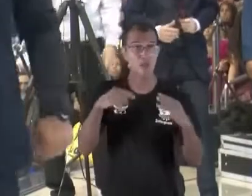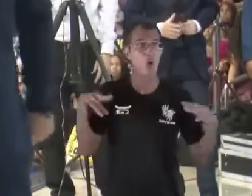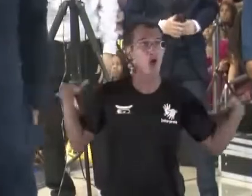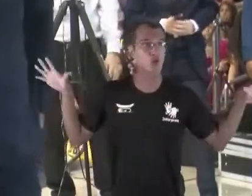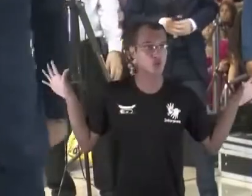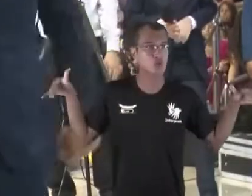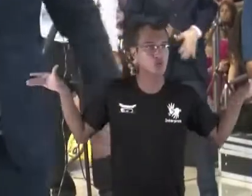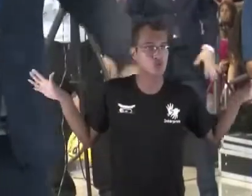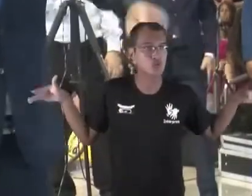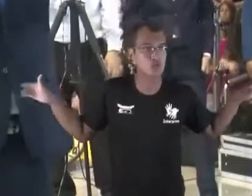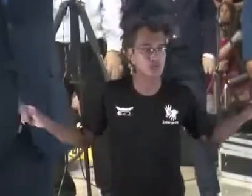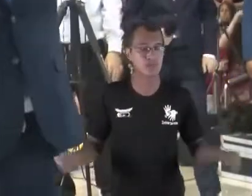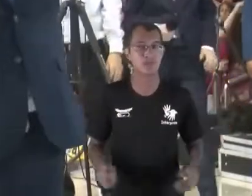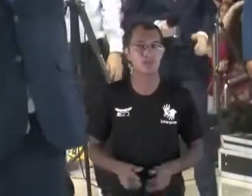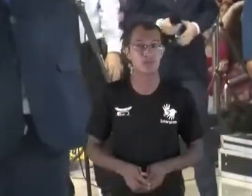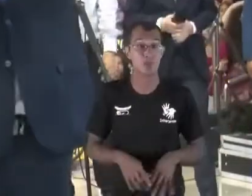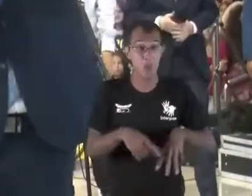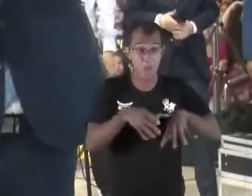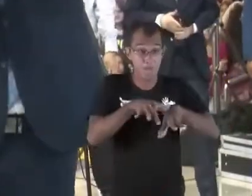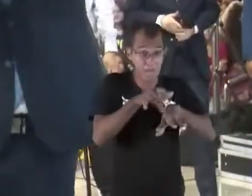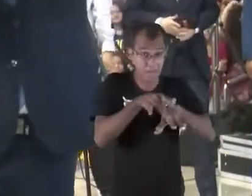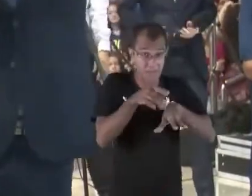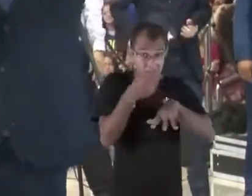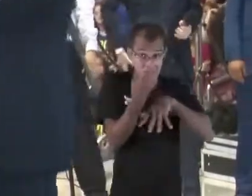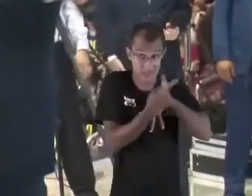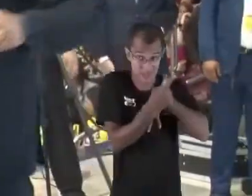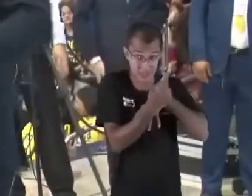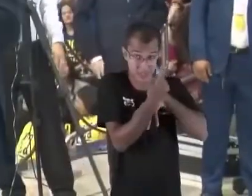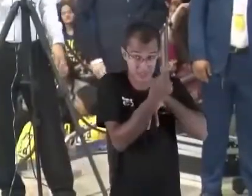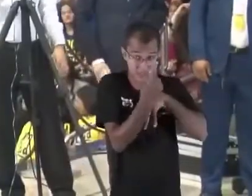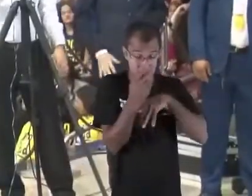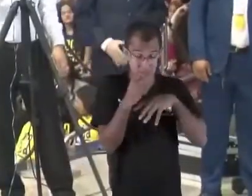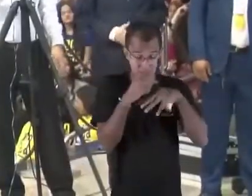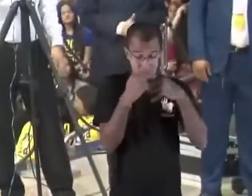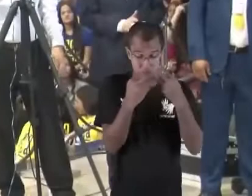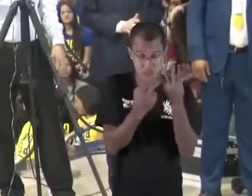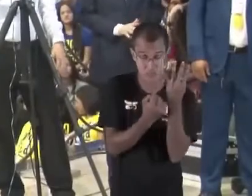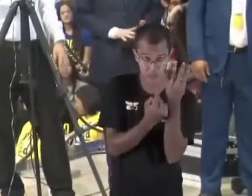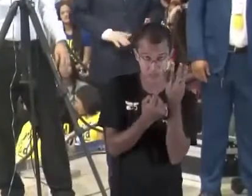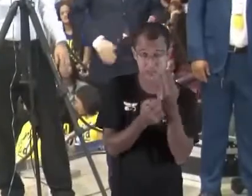Eu disse o quê? Os pés dos querubins.